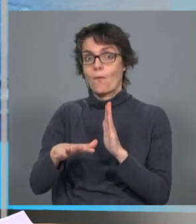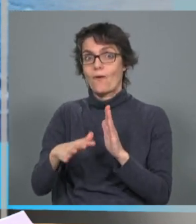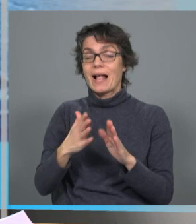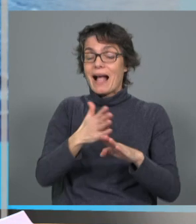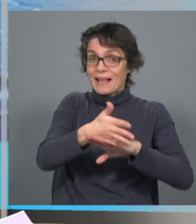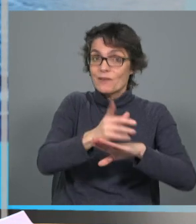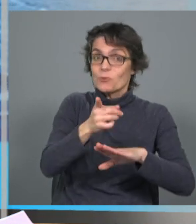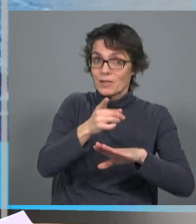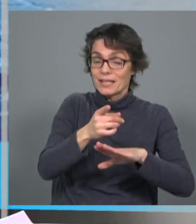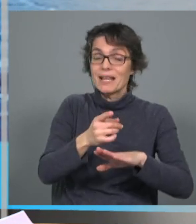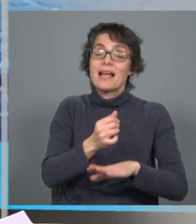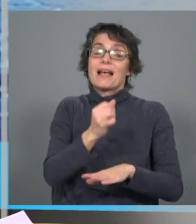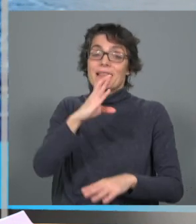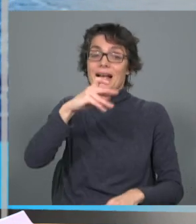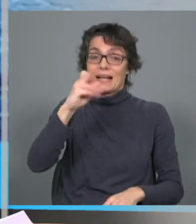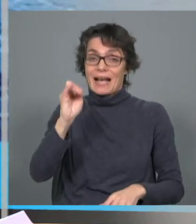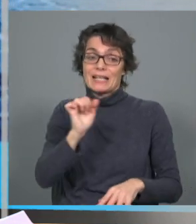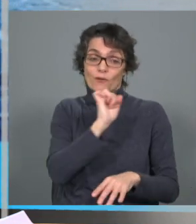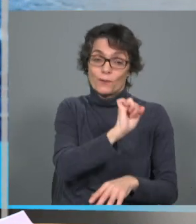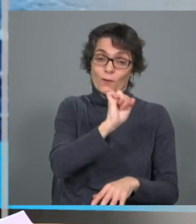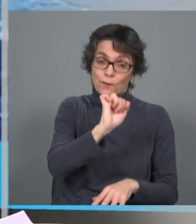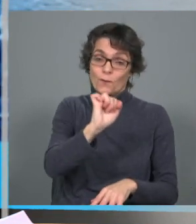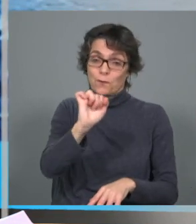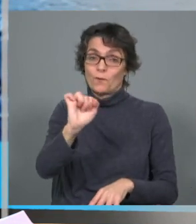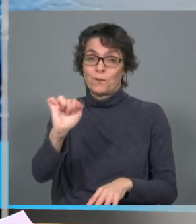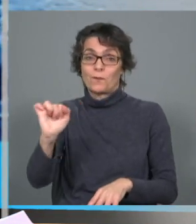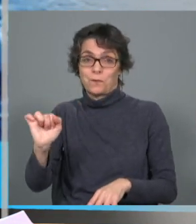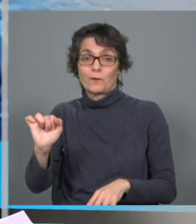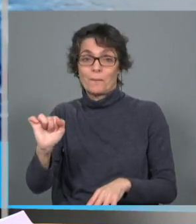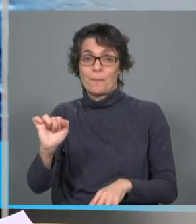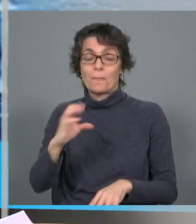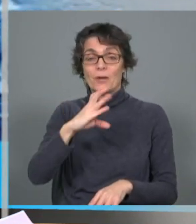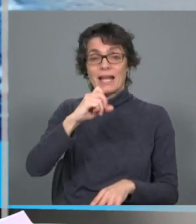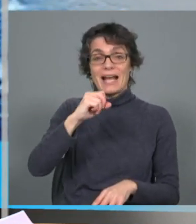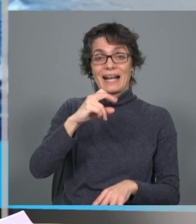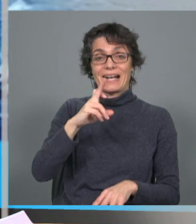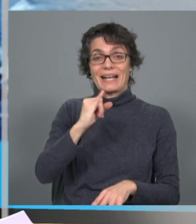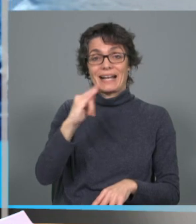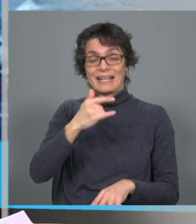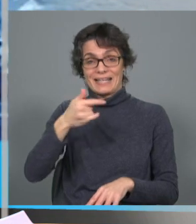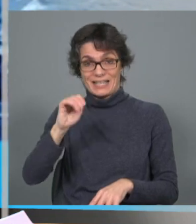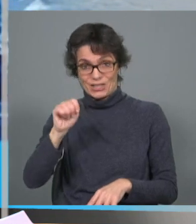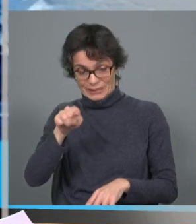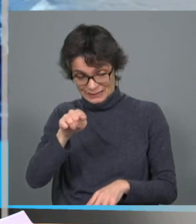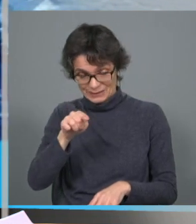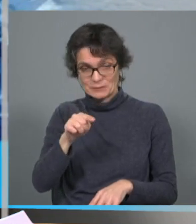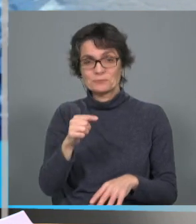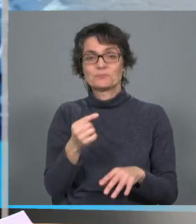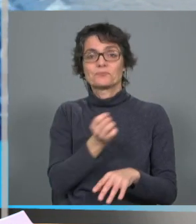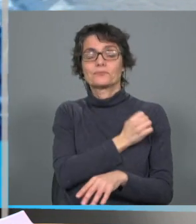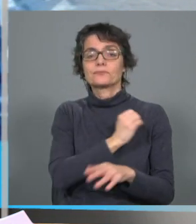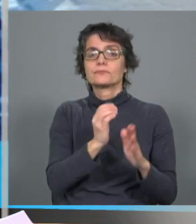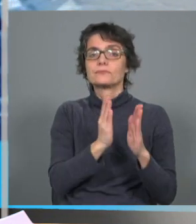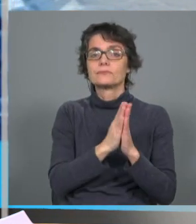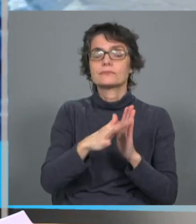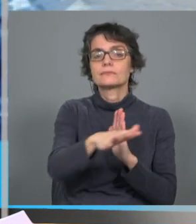paroquiais. Ou seja, a Cáritas paroquiais não é uma Cáritas paroquial não é um extra para sobrecarregar o pároco, antes